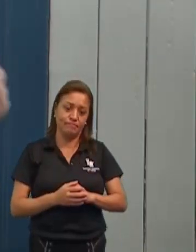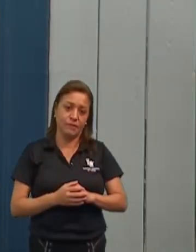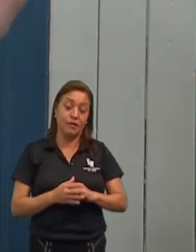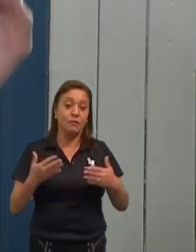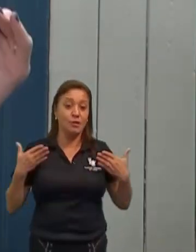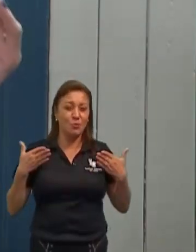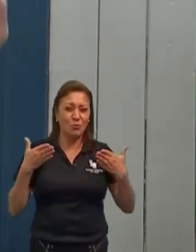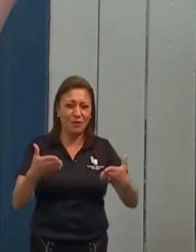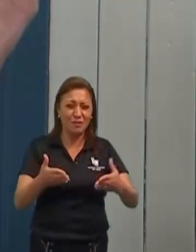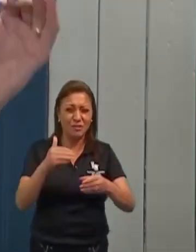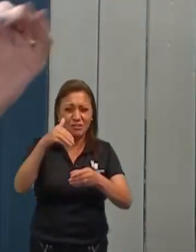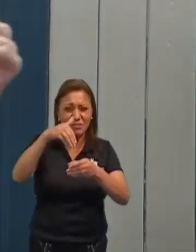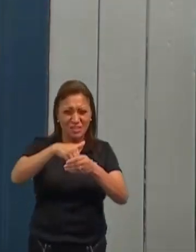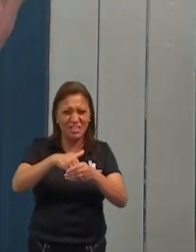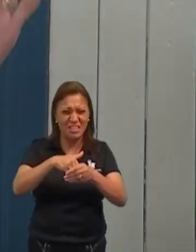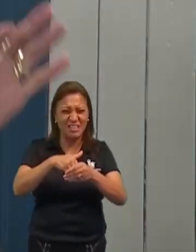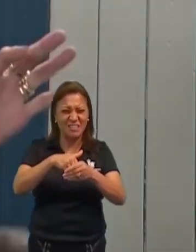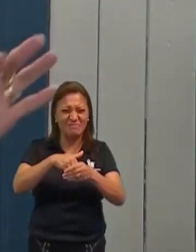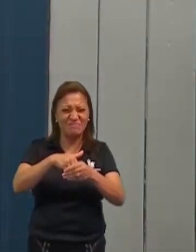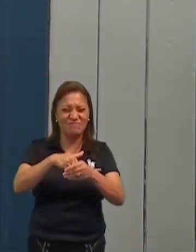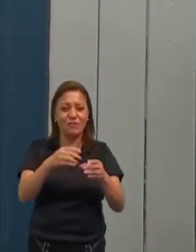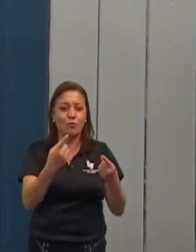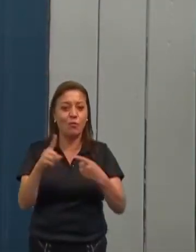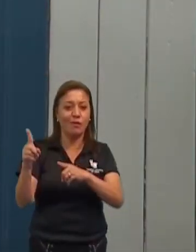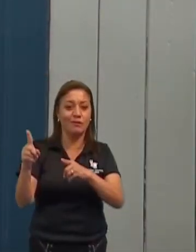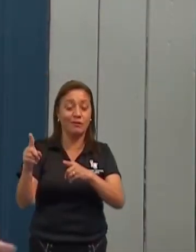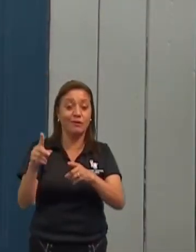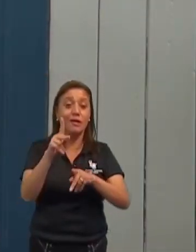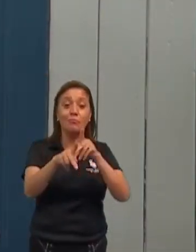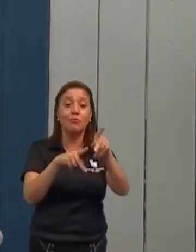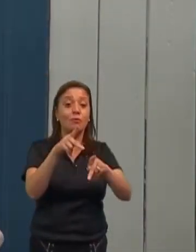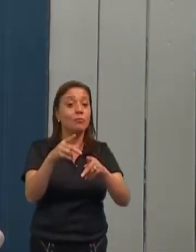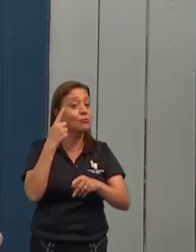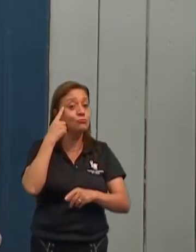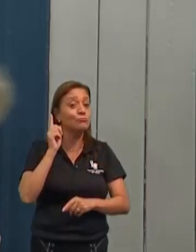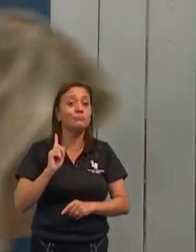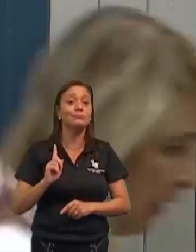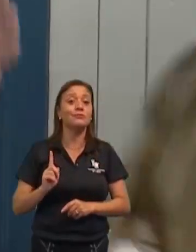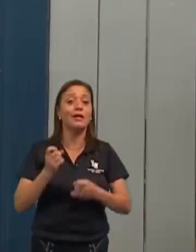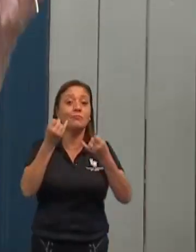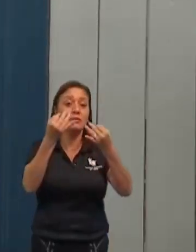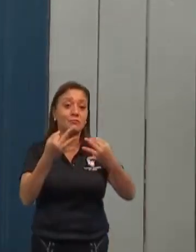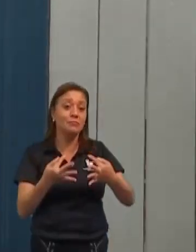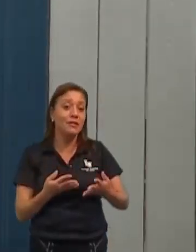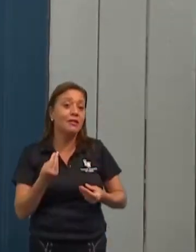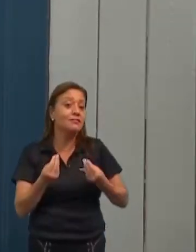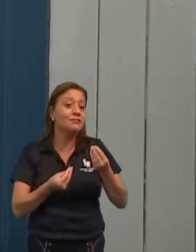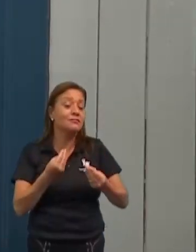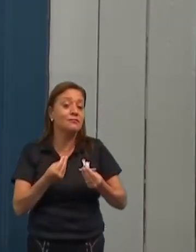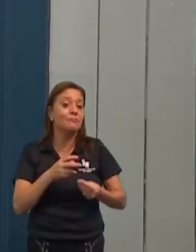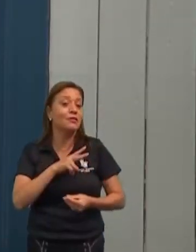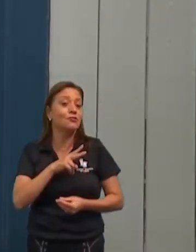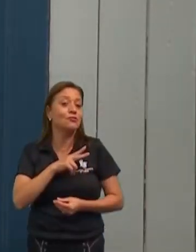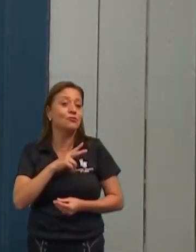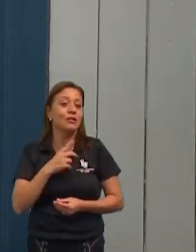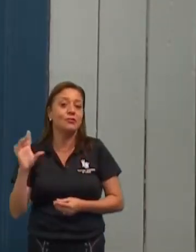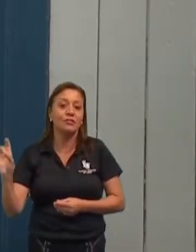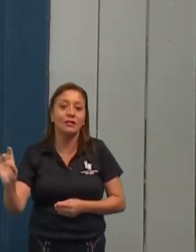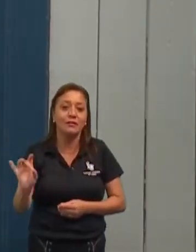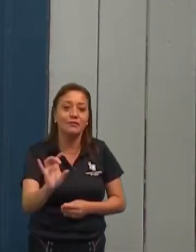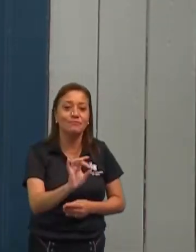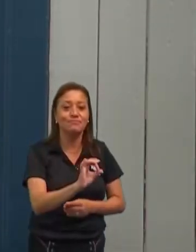aqui, vota contra e fica... né, e a população não sabe qual que é o trato da coisa. E eu queria ler